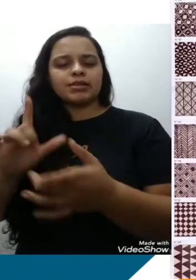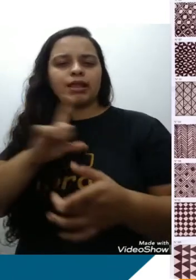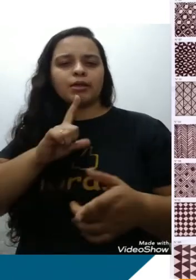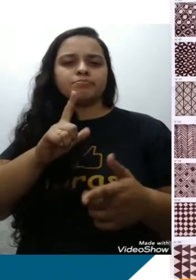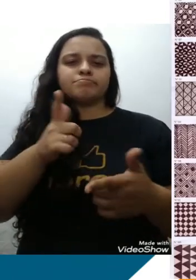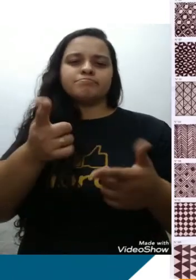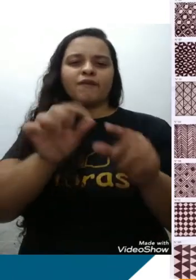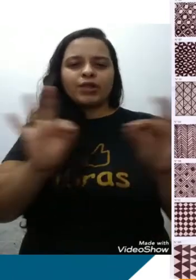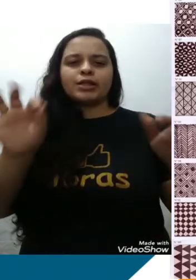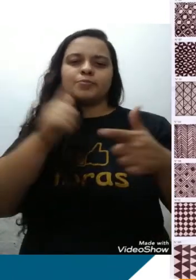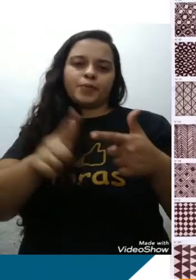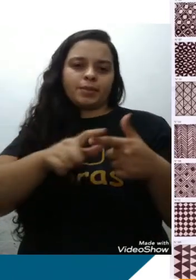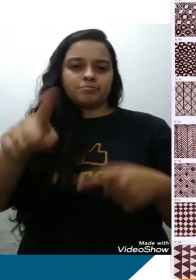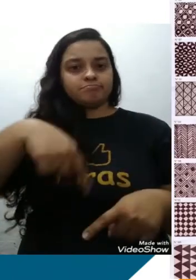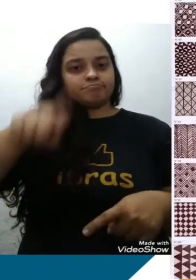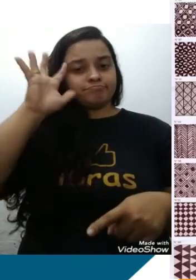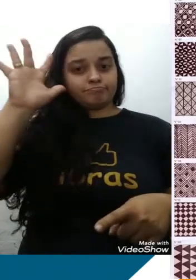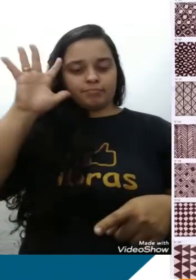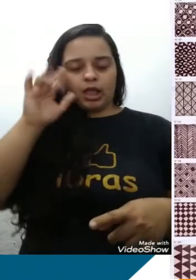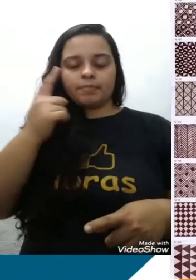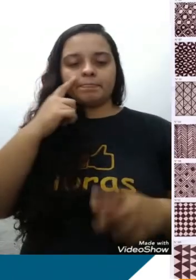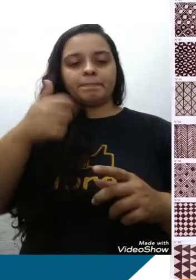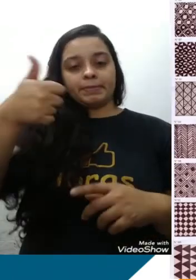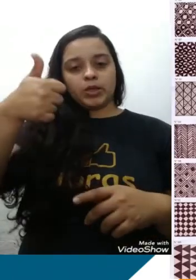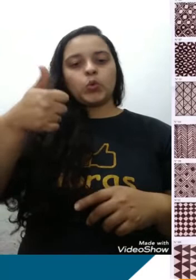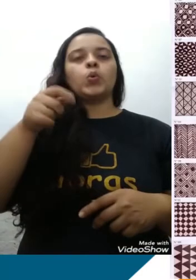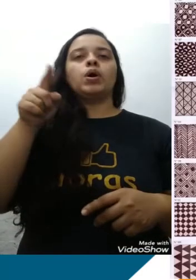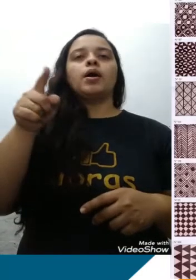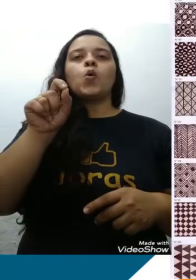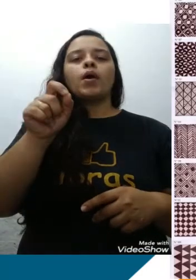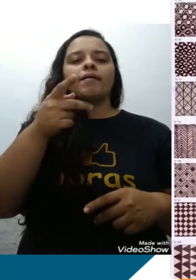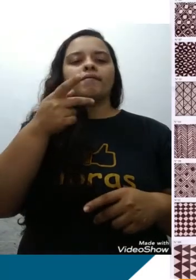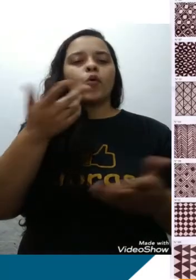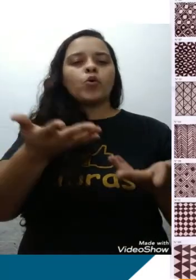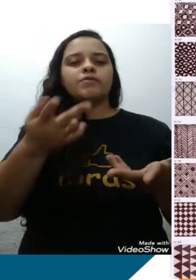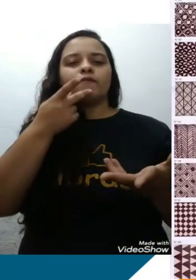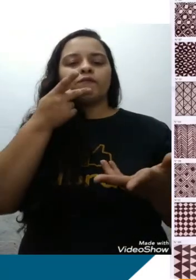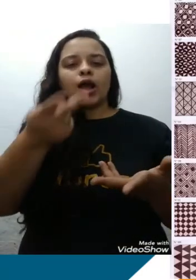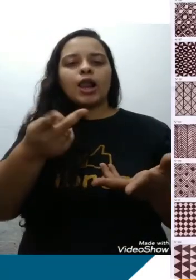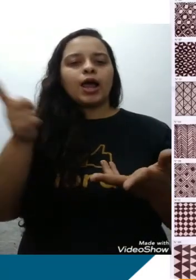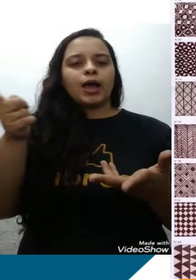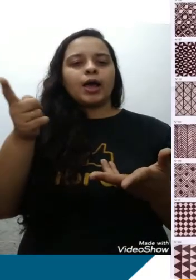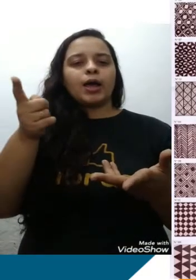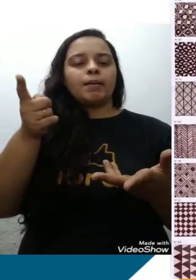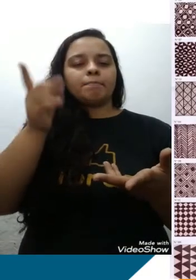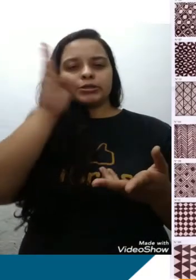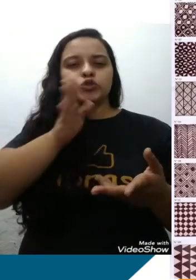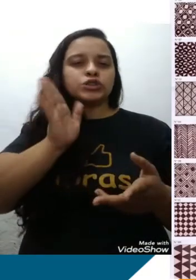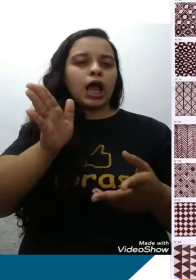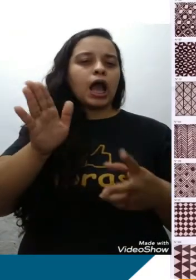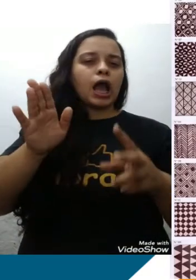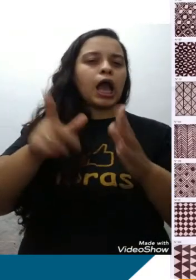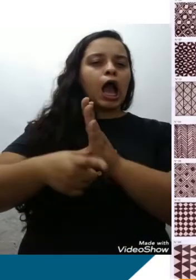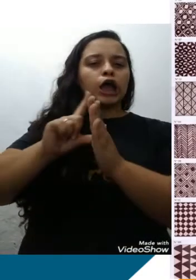no conteúdo. Então, vou trazer algumas questões para a gente pensar. Primeiro, o que a gente chama hoje de Brasil existia antes do